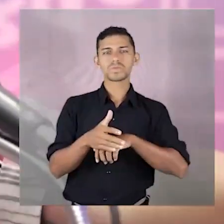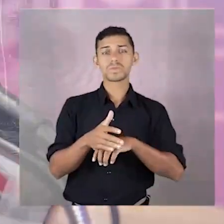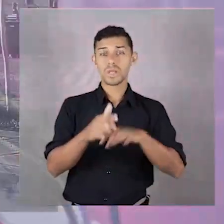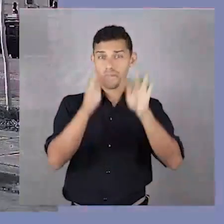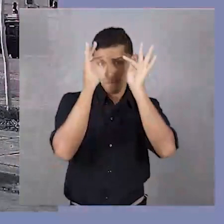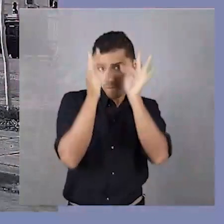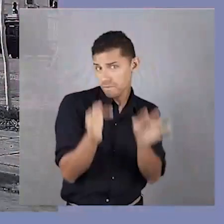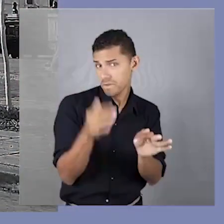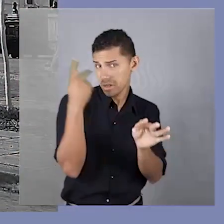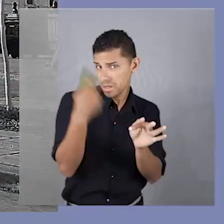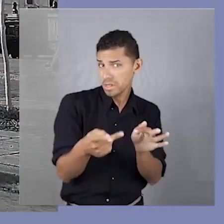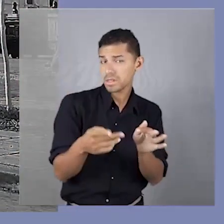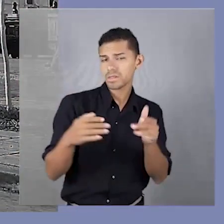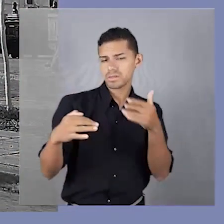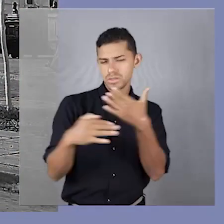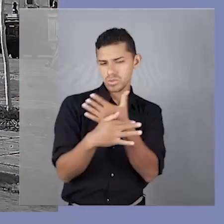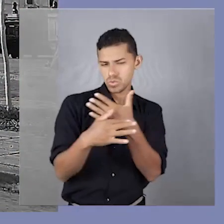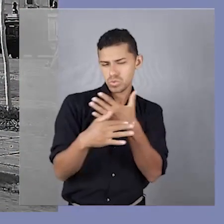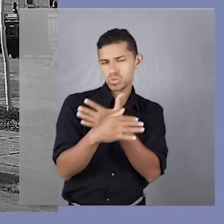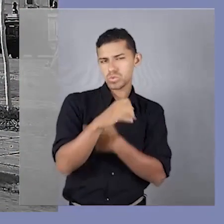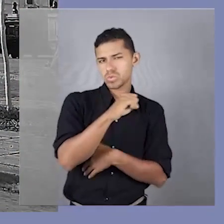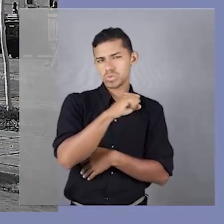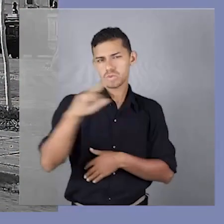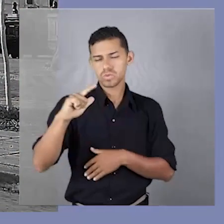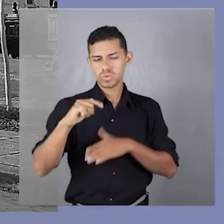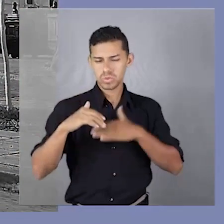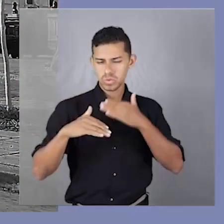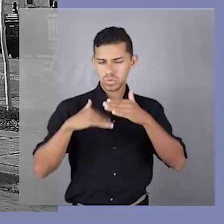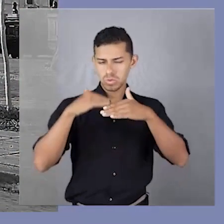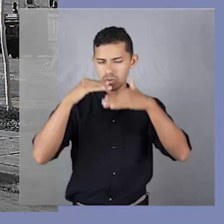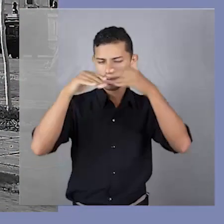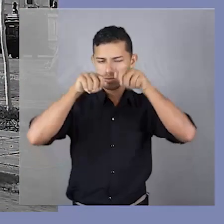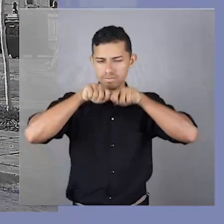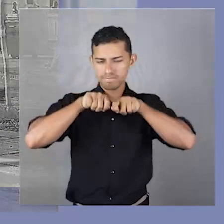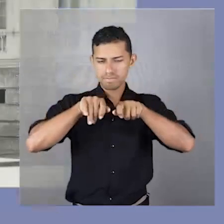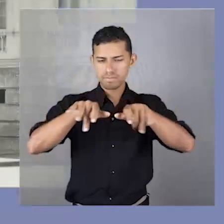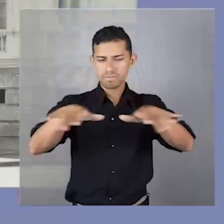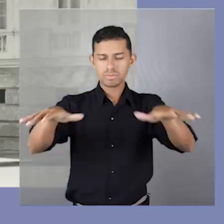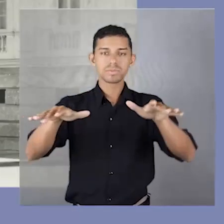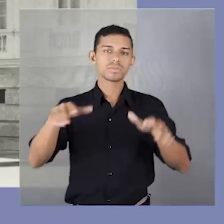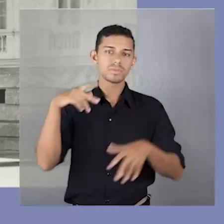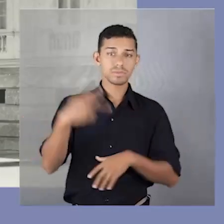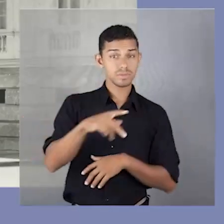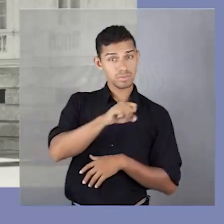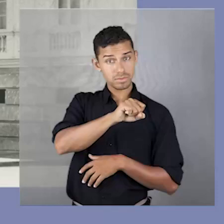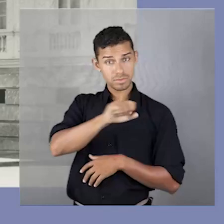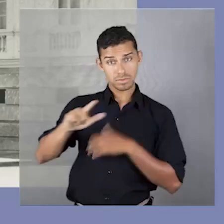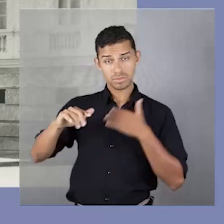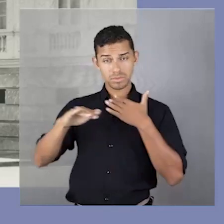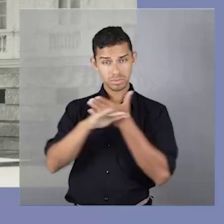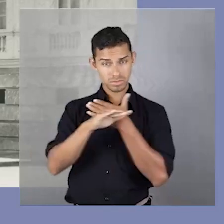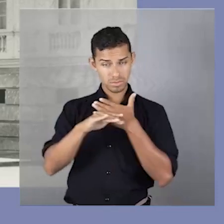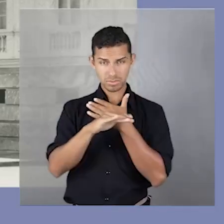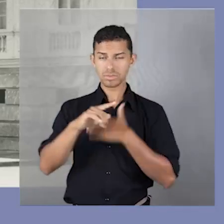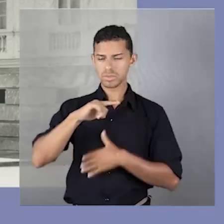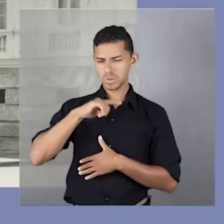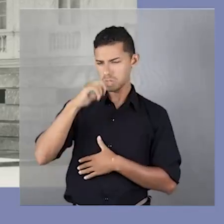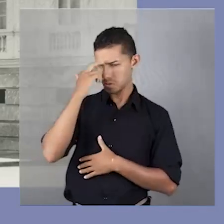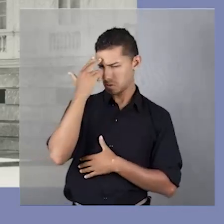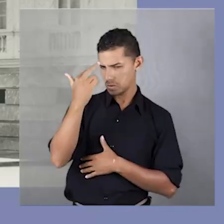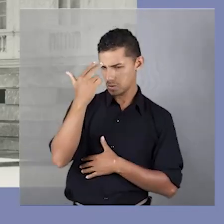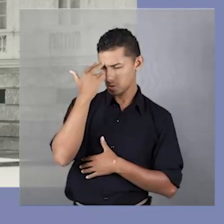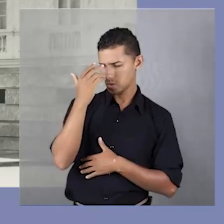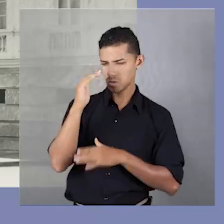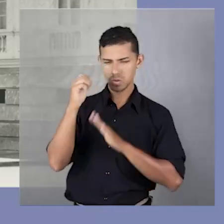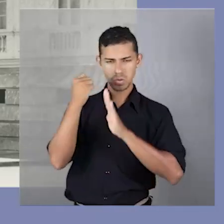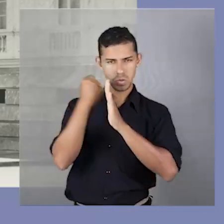fiel de onde a cidade de São Luís começou a crescer. Então, assim, além disso, além de você ter a história mesmo da construção